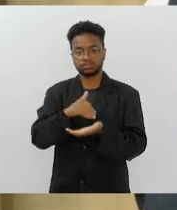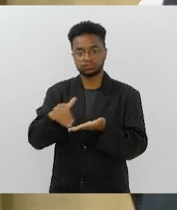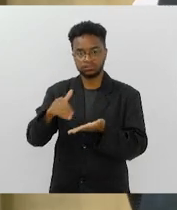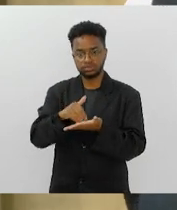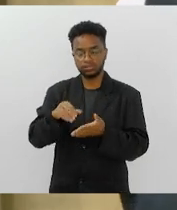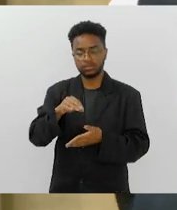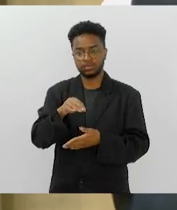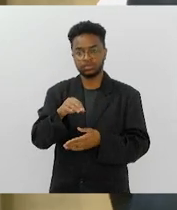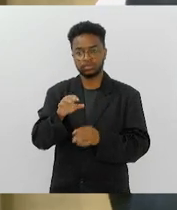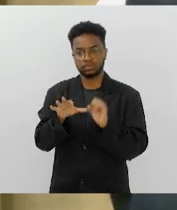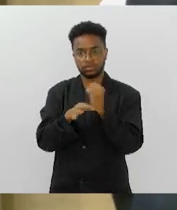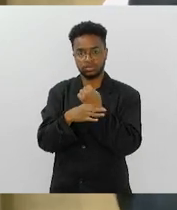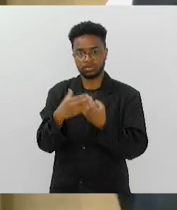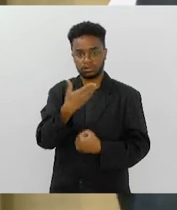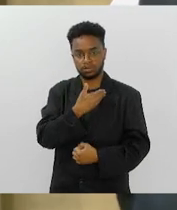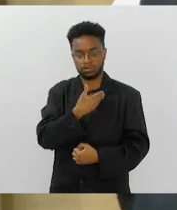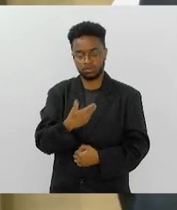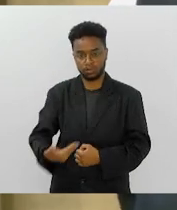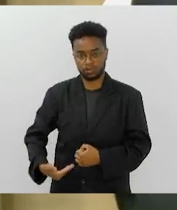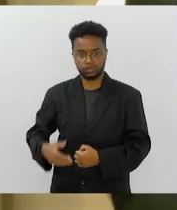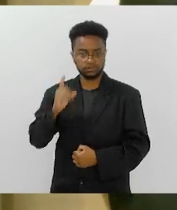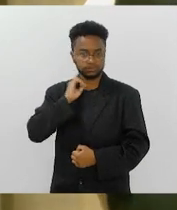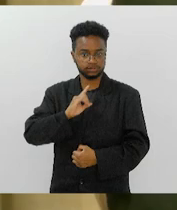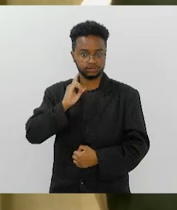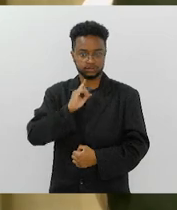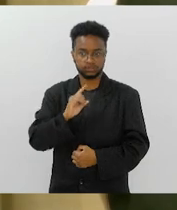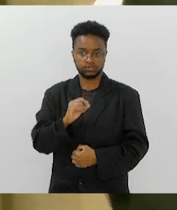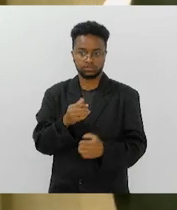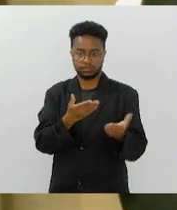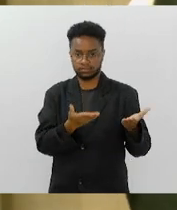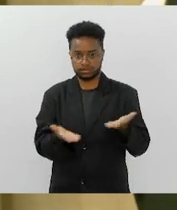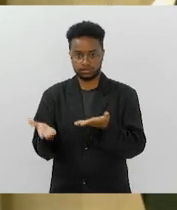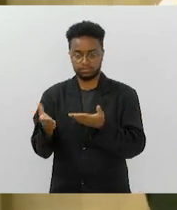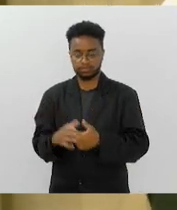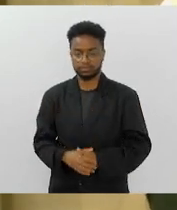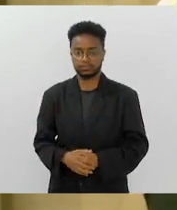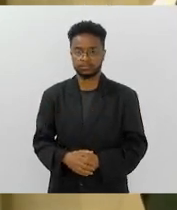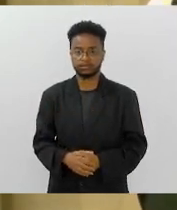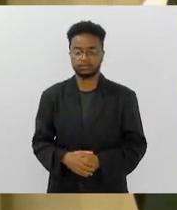da Sejusf de Minas Gerais. Senhor Christian, por favor.